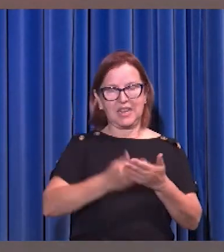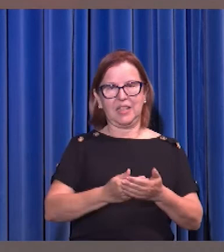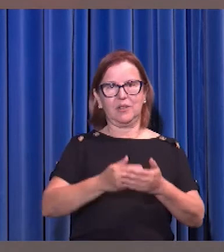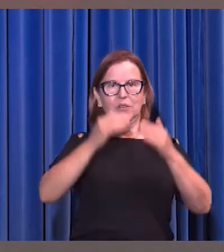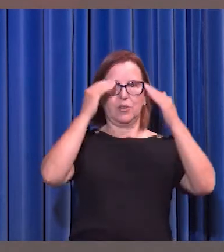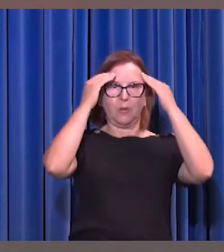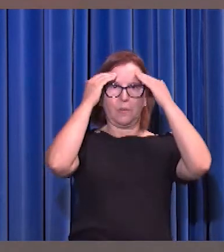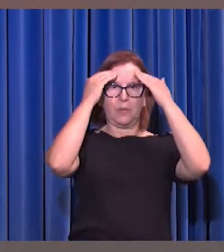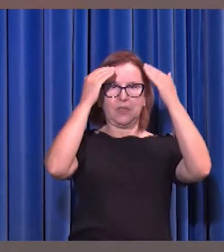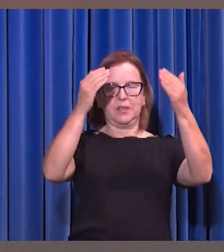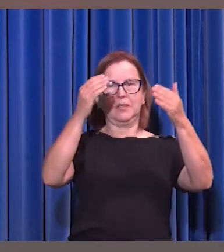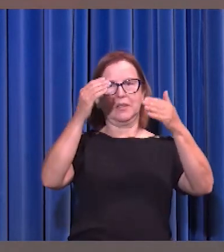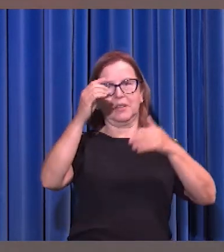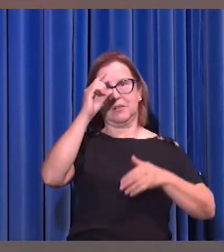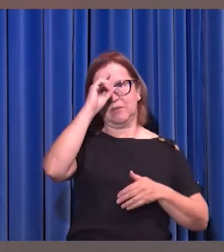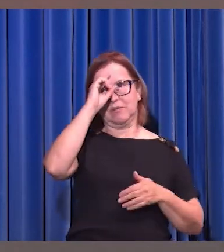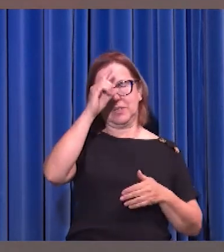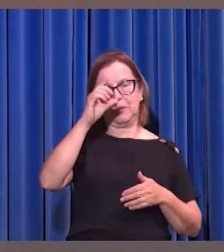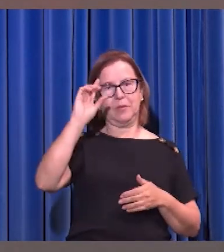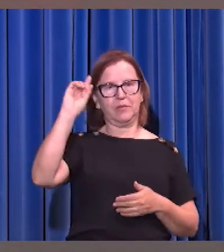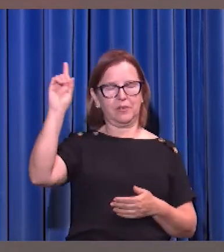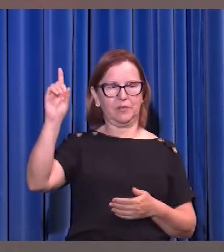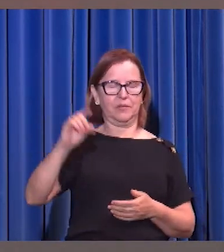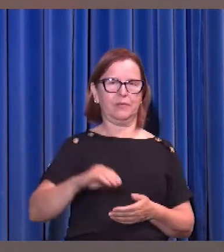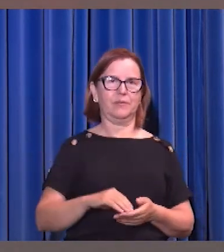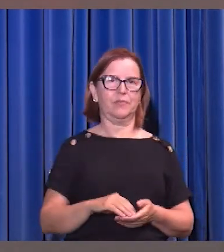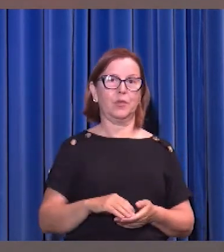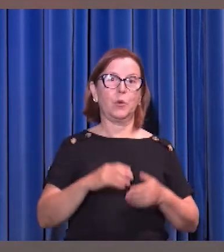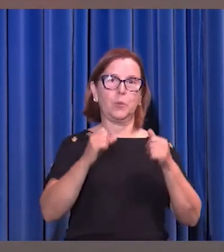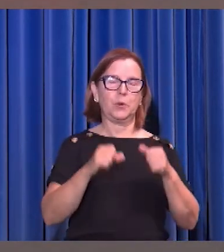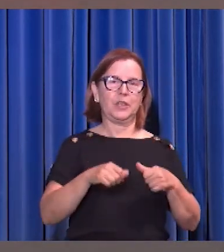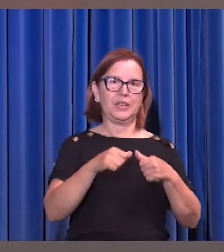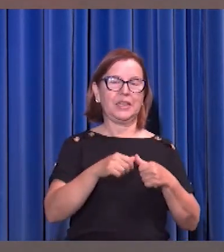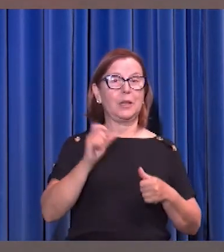O poder não estava na serpente, mas na palavra do Senhor.